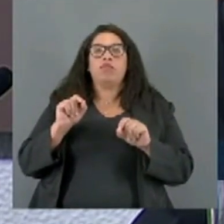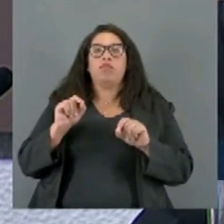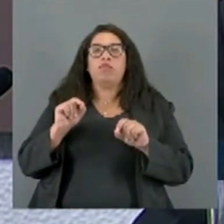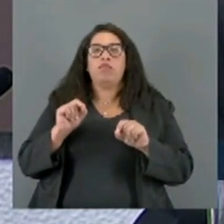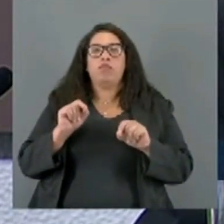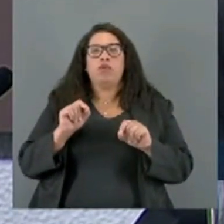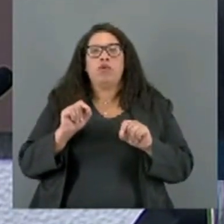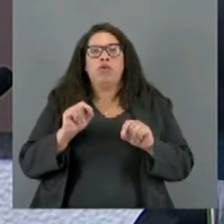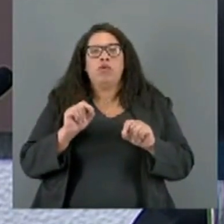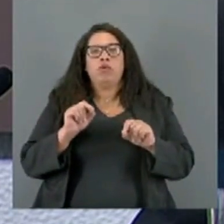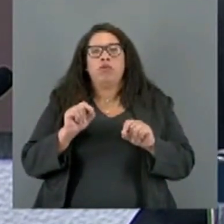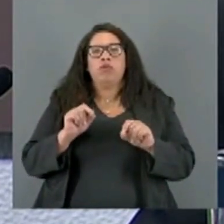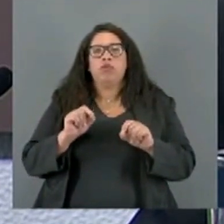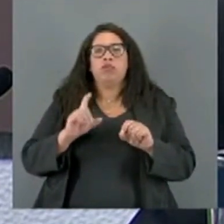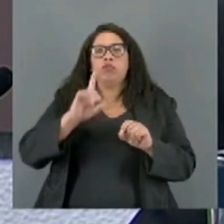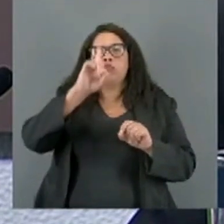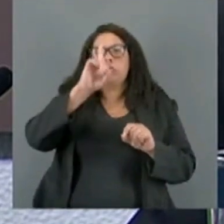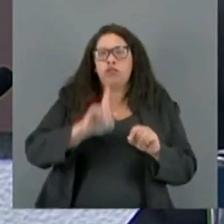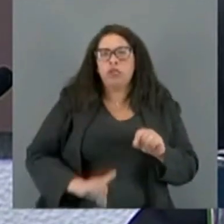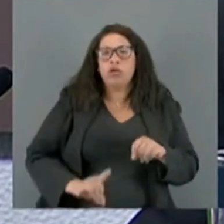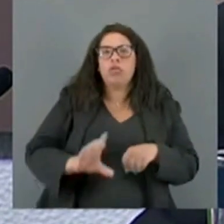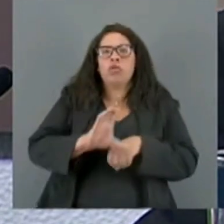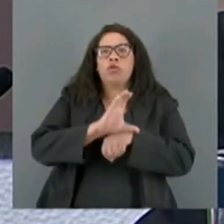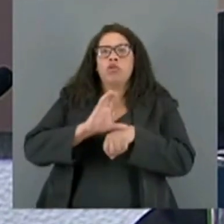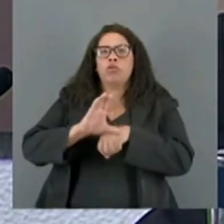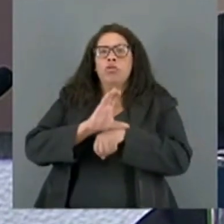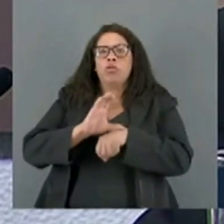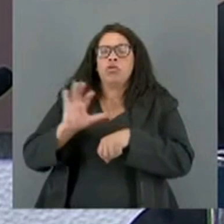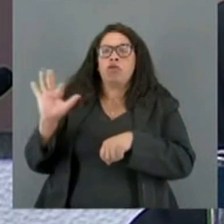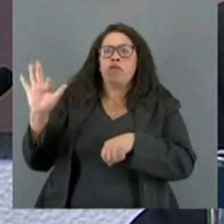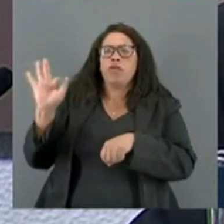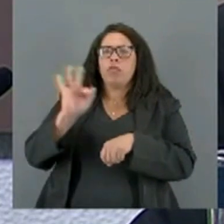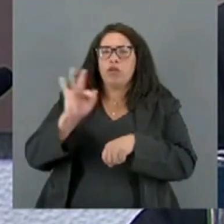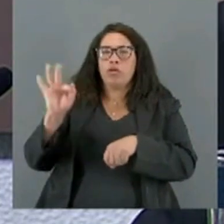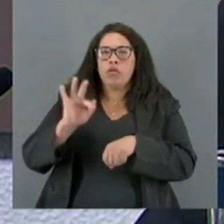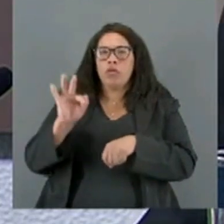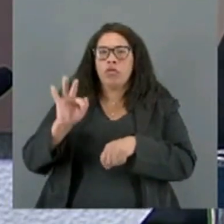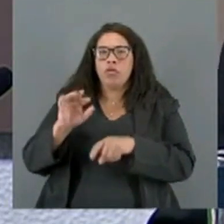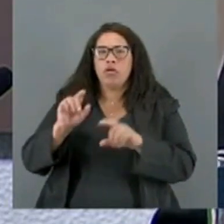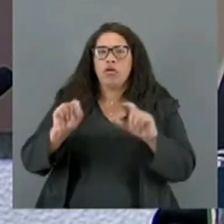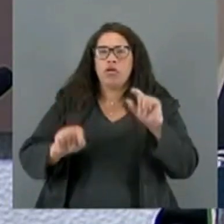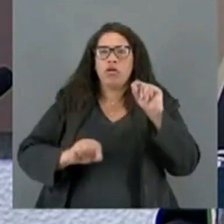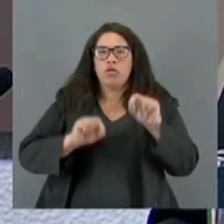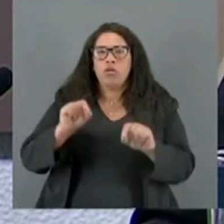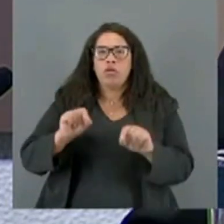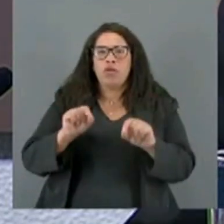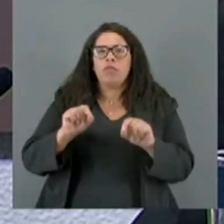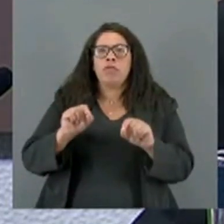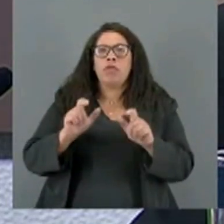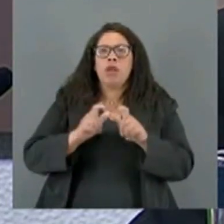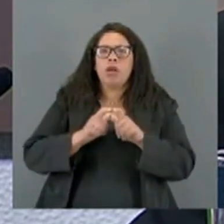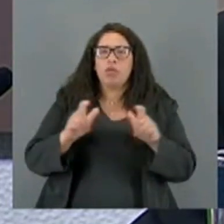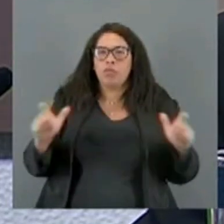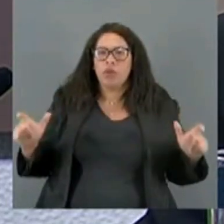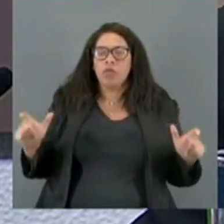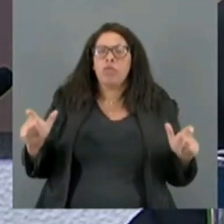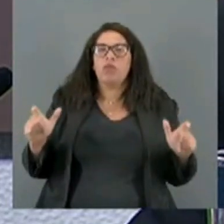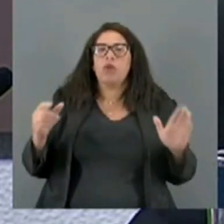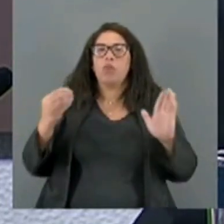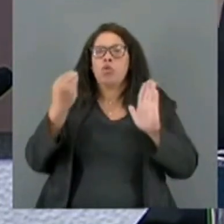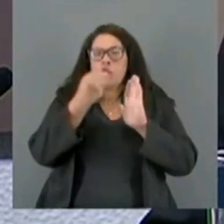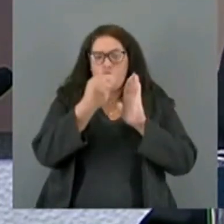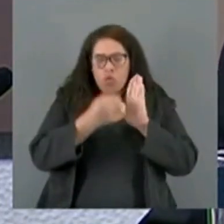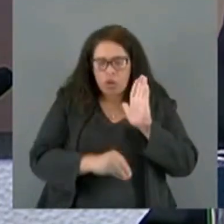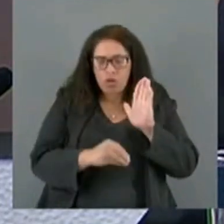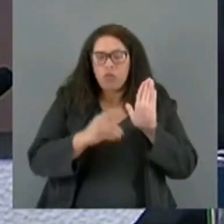redimensionalidade do direito constitucional brasileiro, e nessa redimensão nós incluímos o